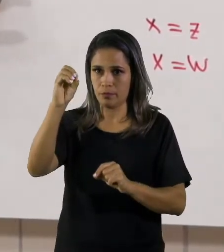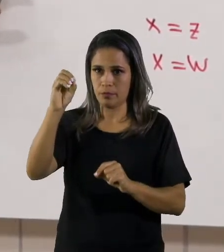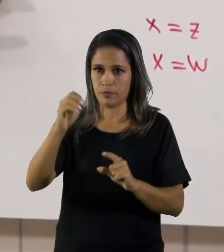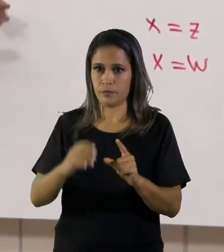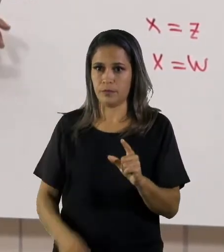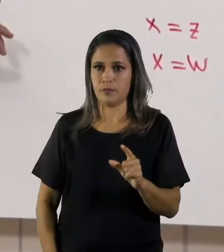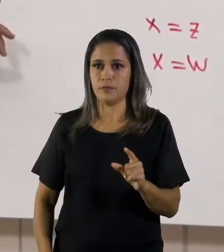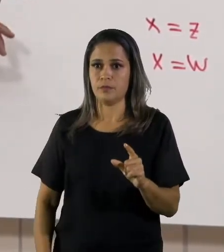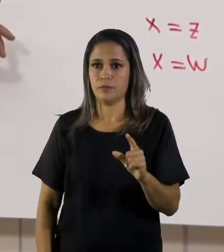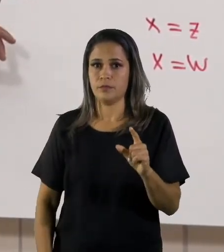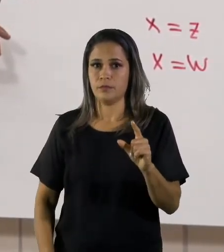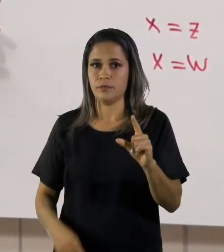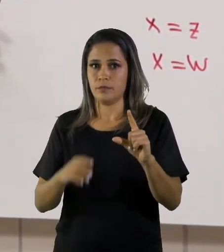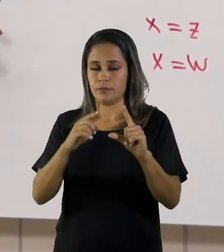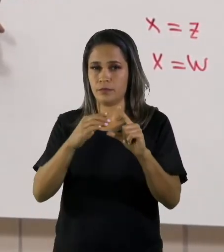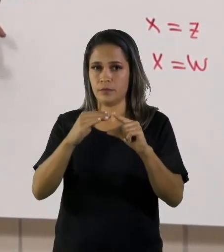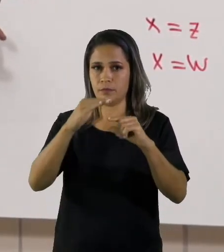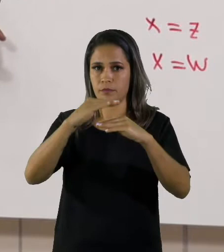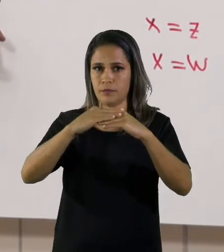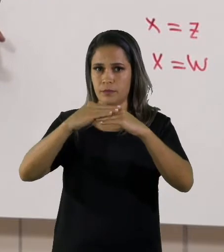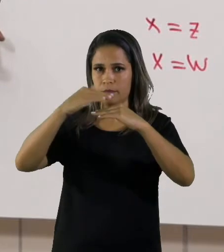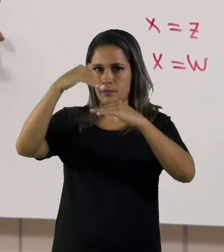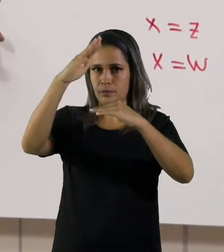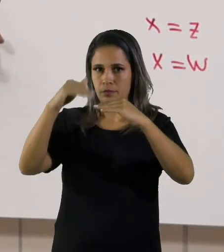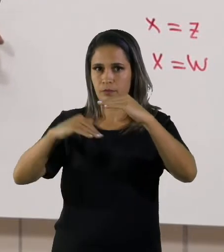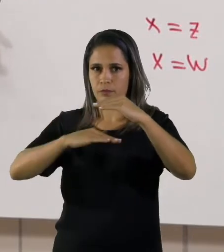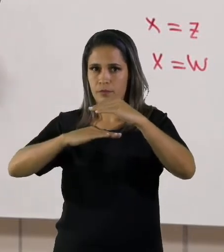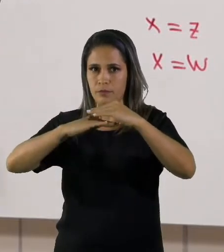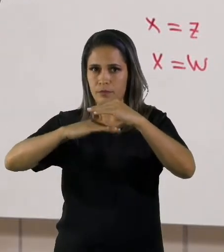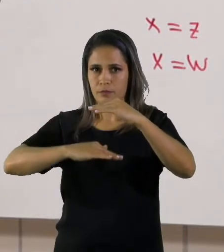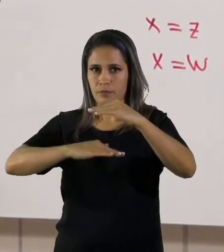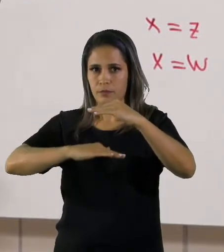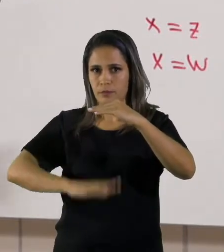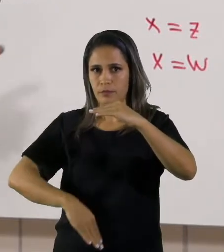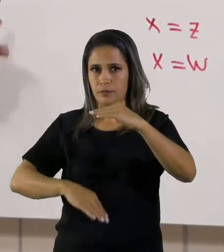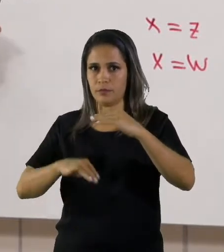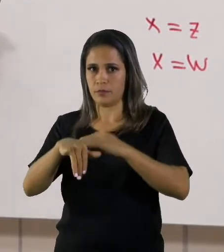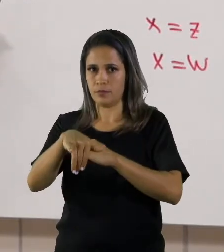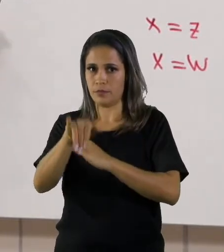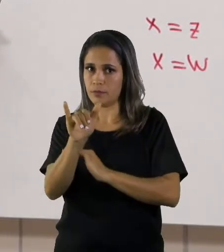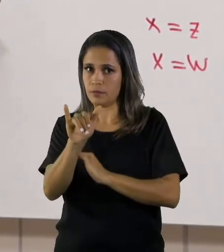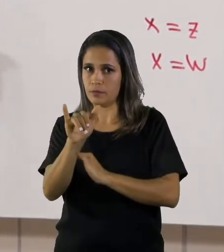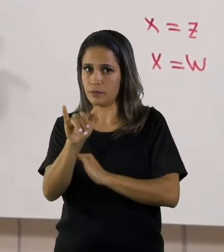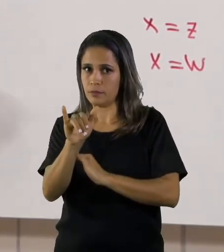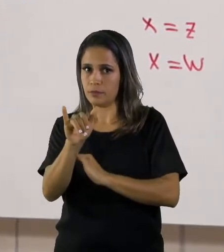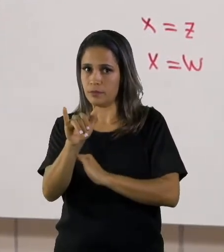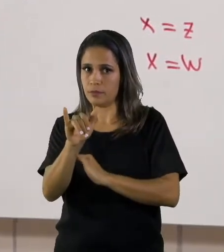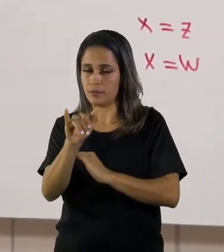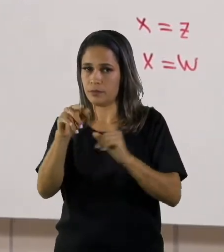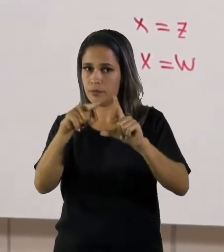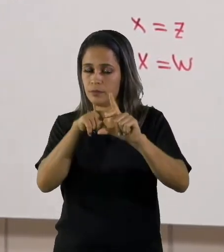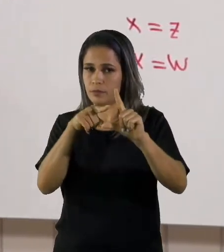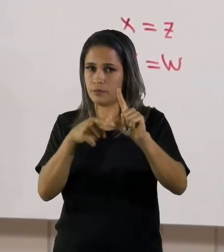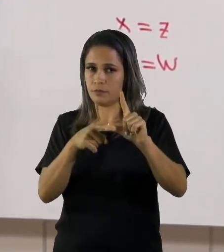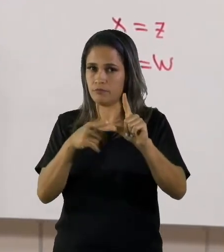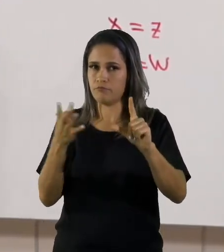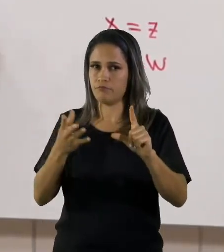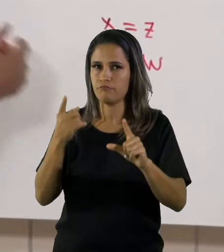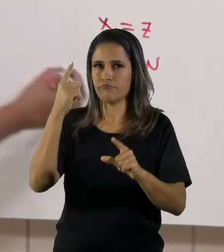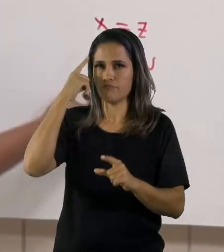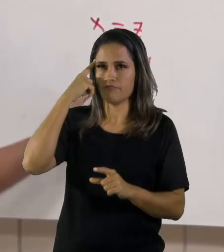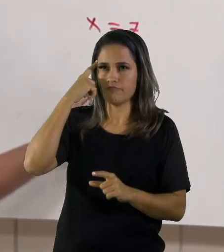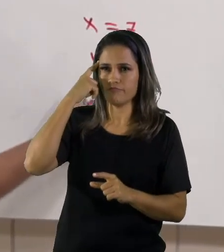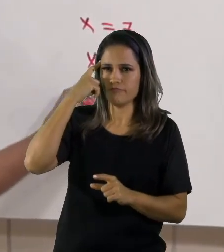é alterno externo com o ângulo Y. Então aqui eu já tenho plena consciência que o meu